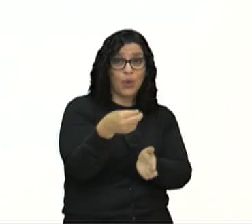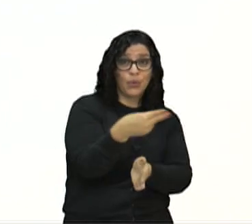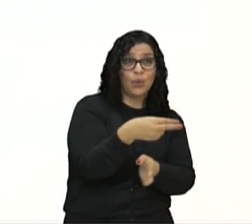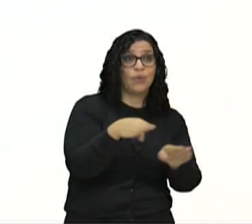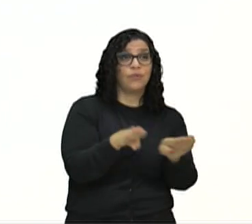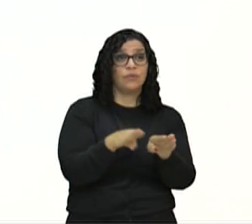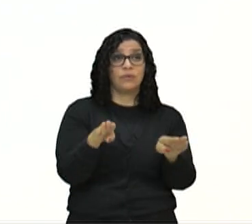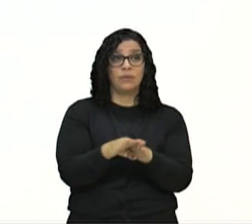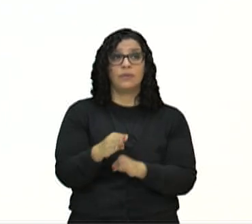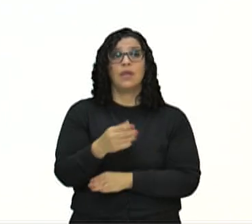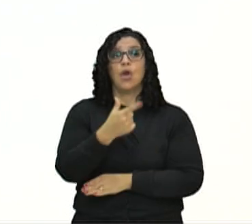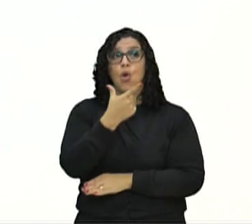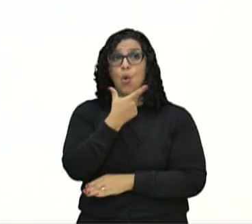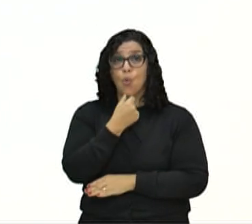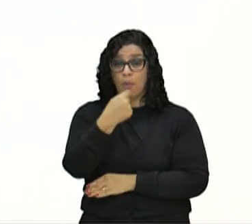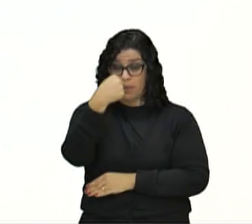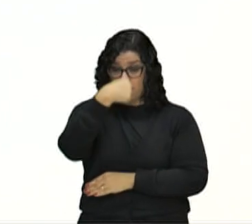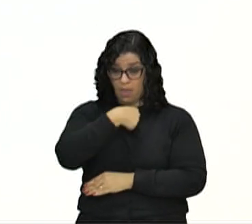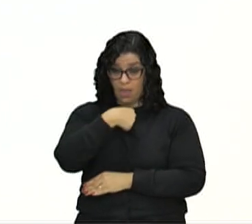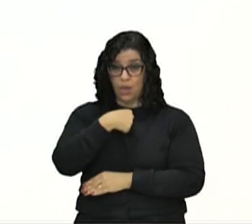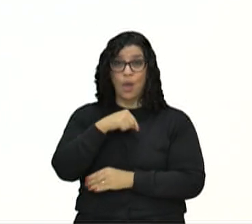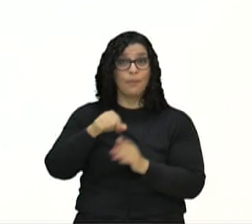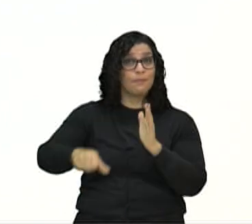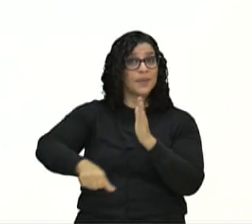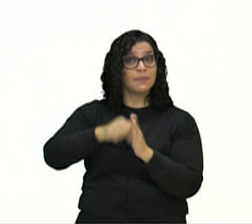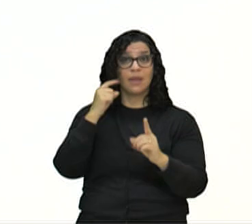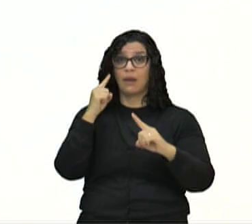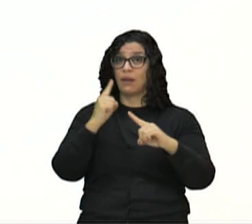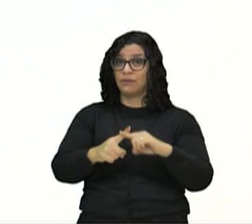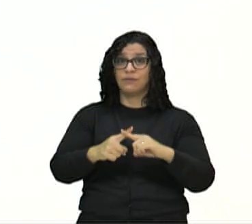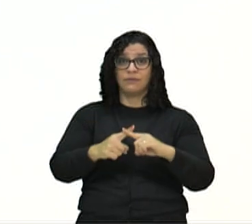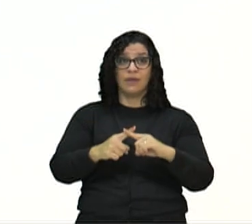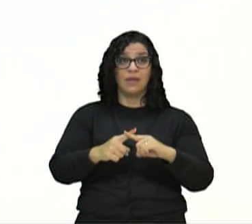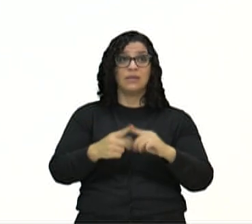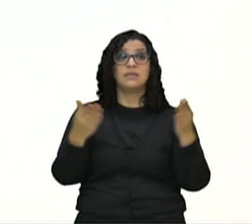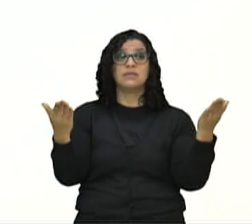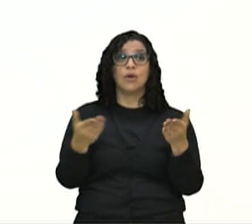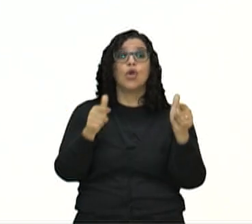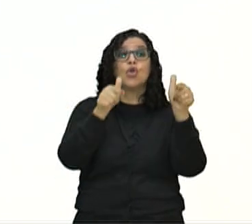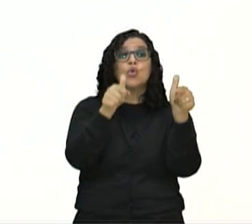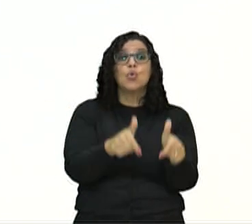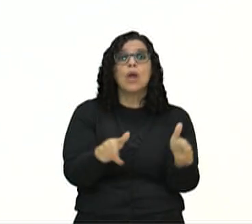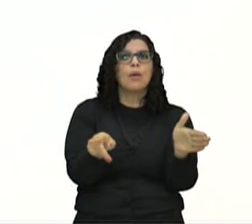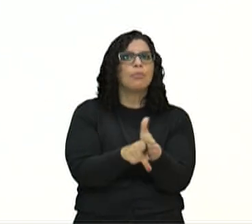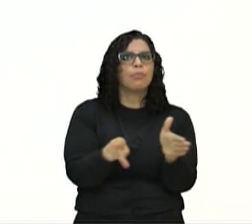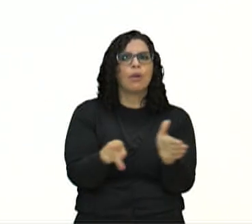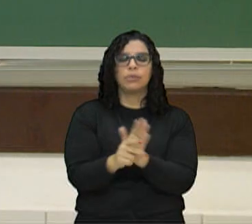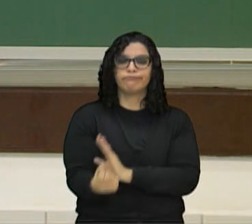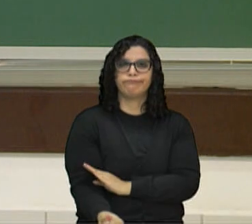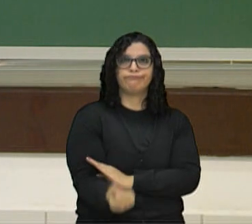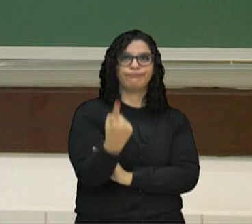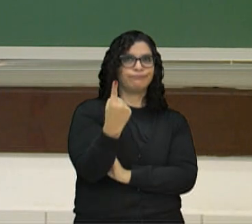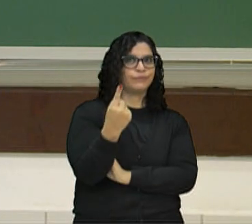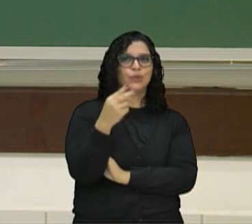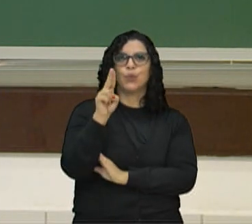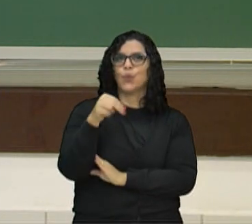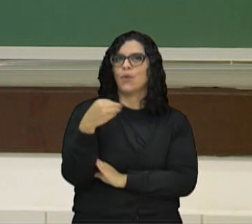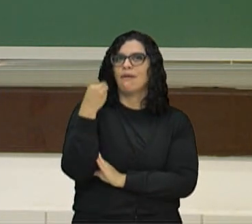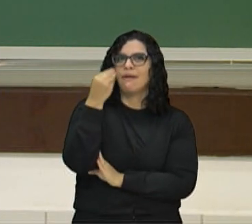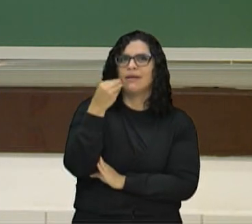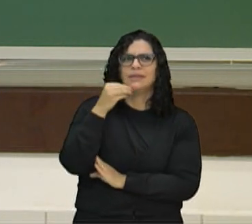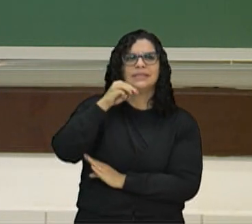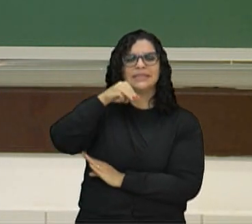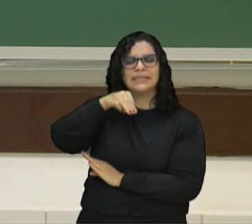como eu, se via pela primeira vez num elemento estranho.